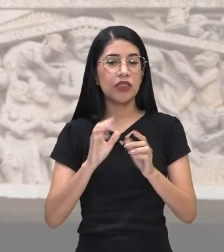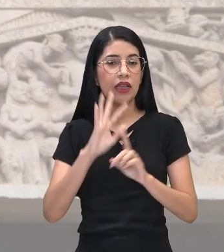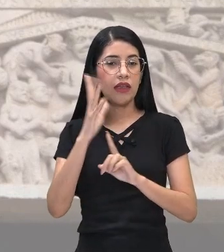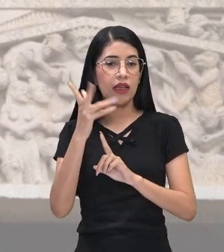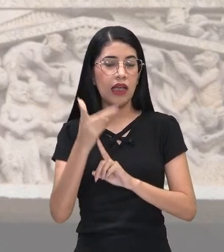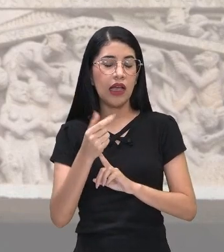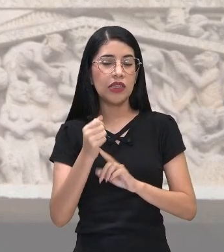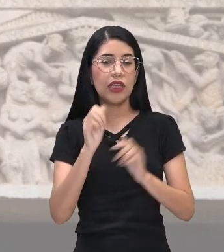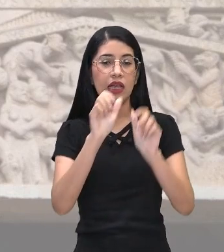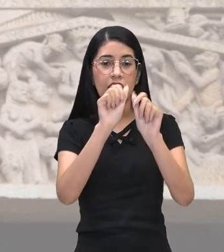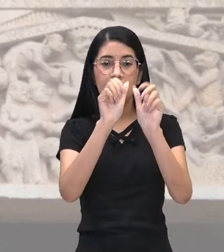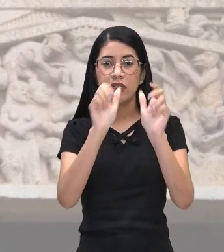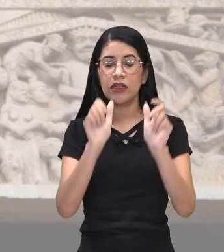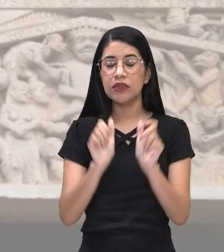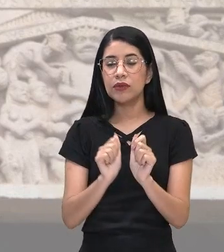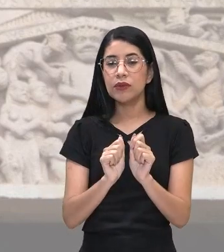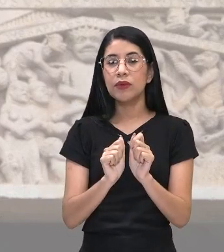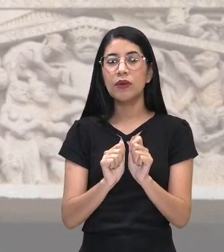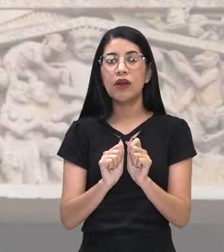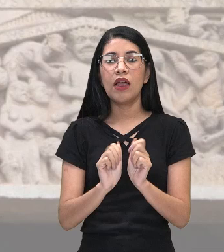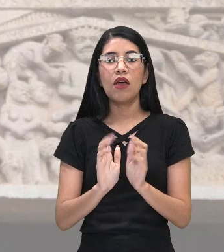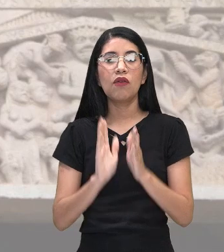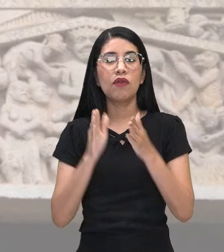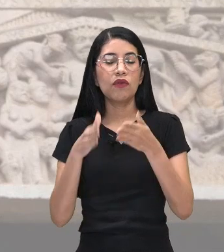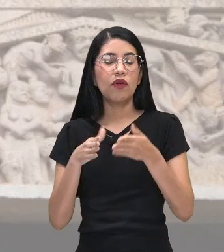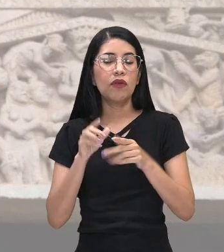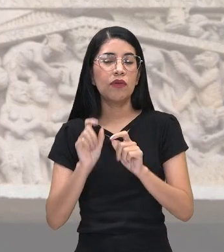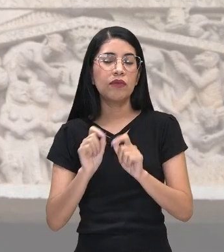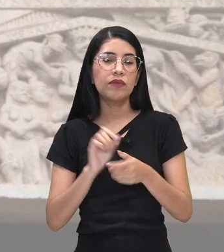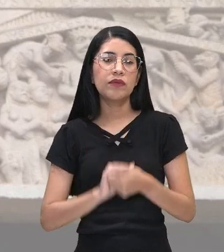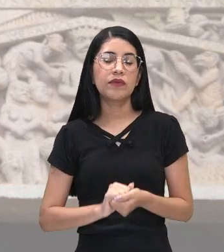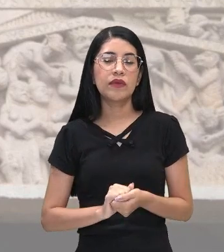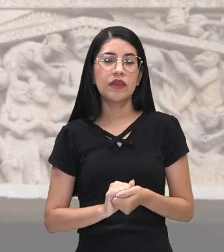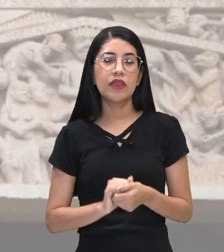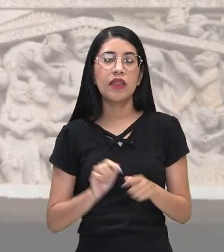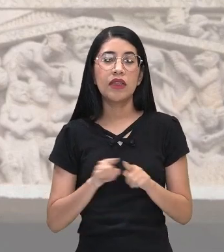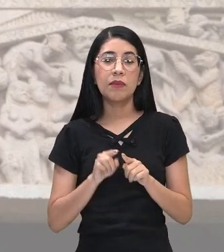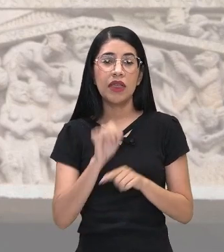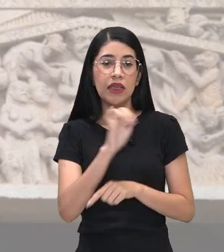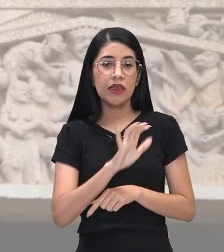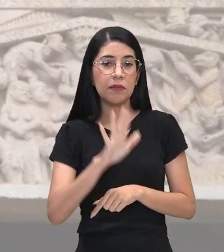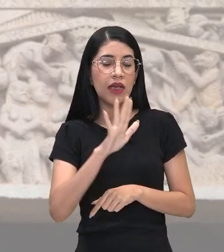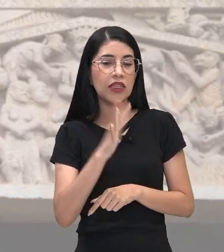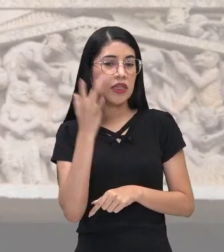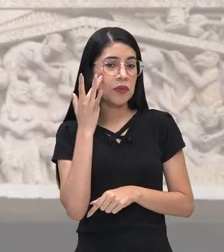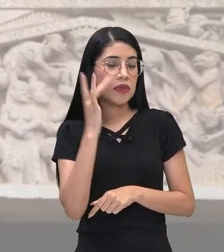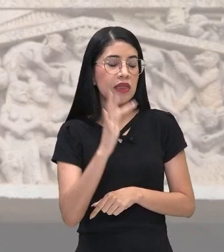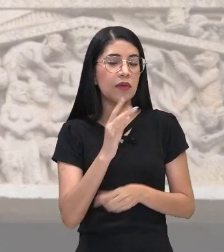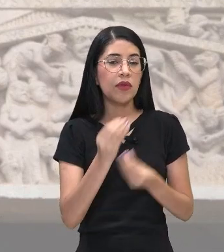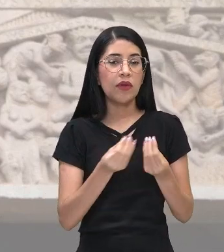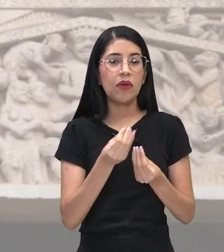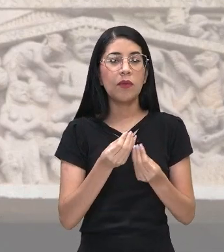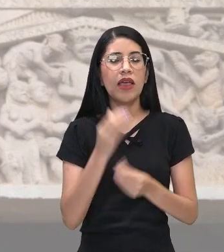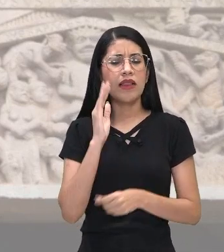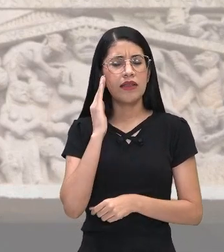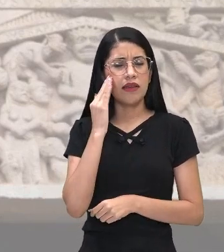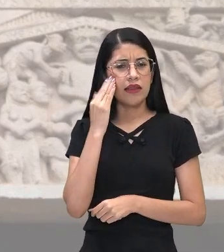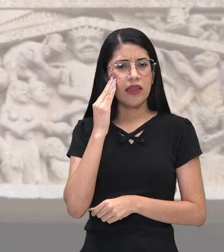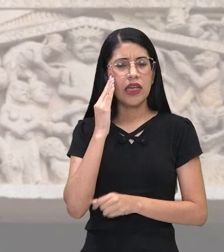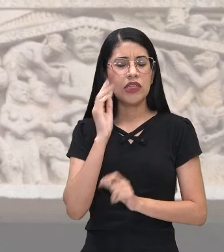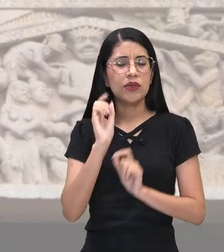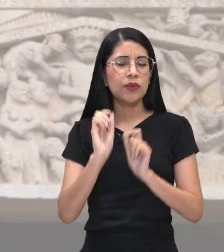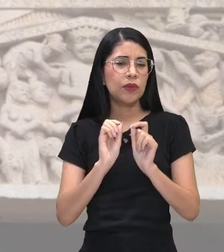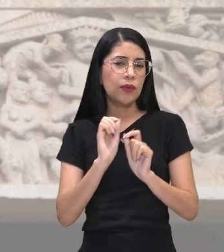escrituras são para os educados, as imagens são para os ignorantes, que veem através delas o que